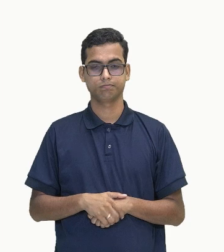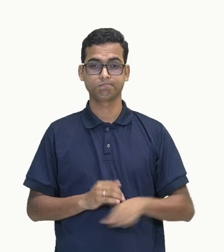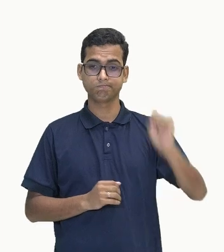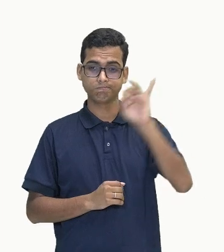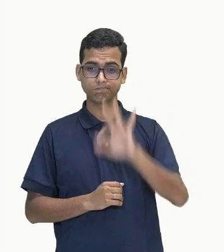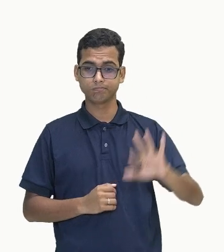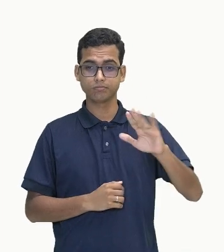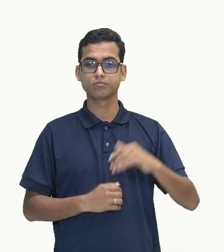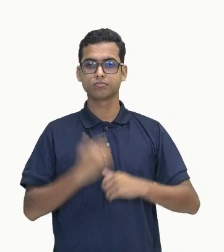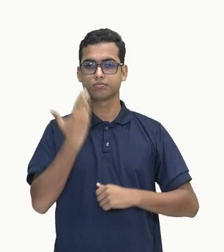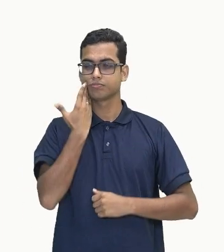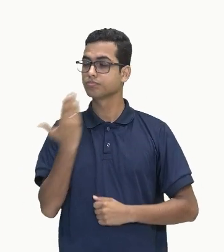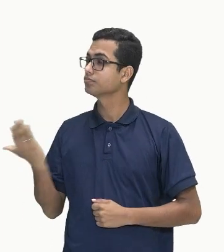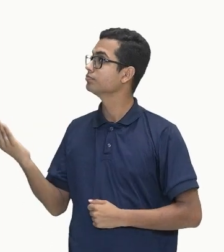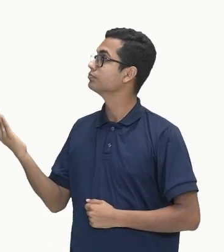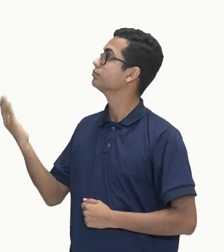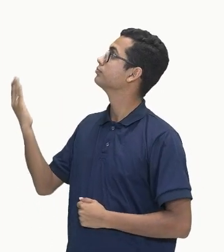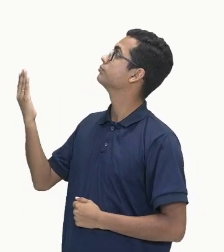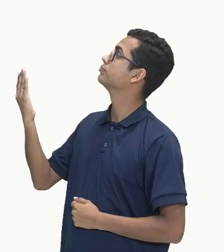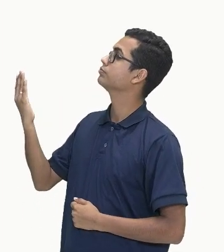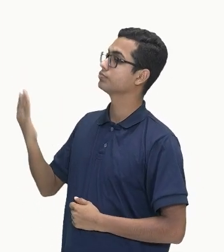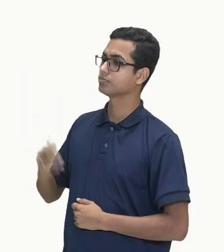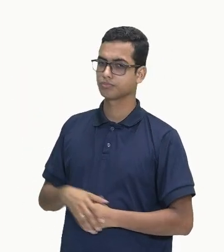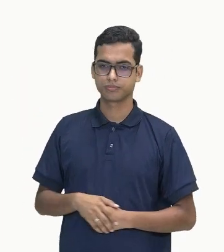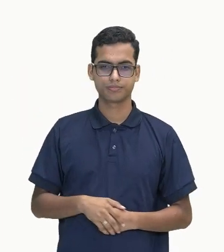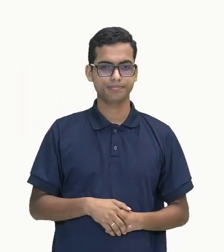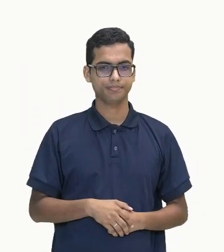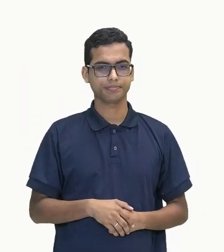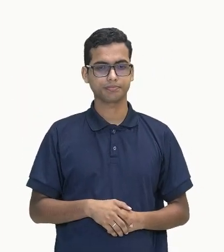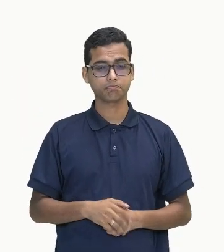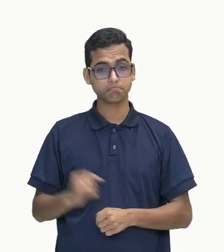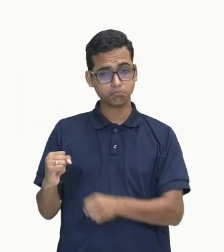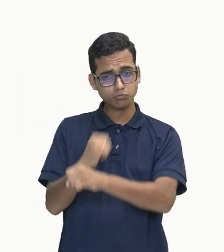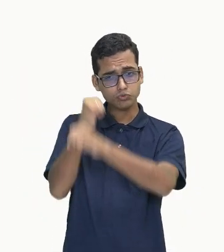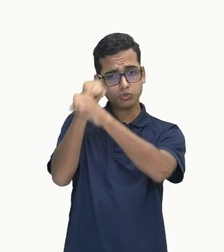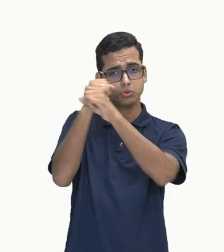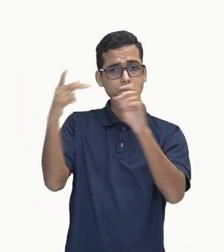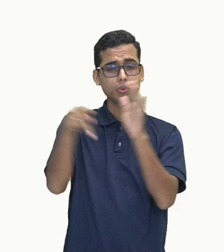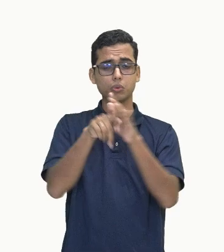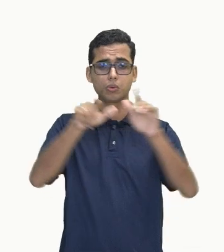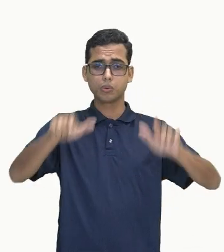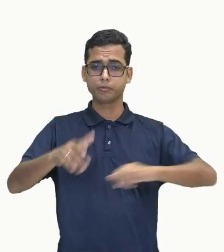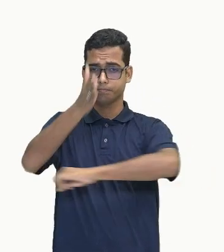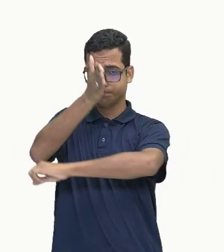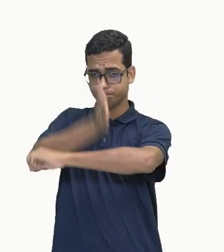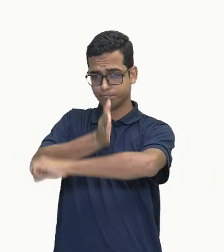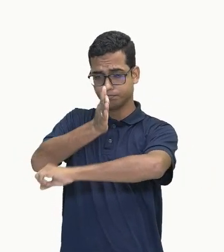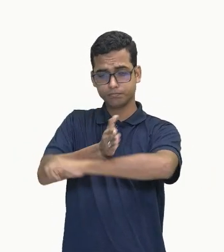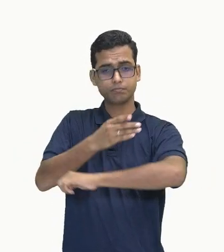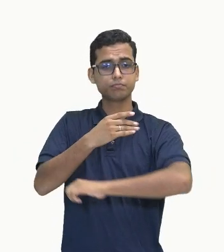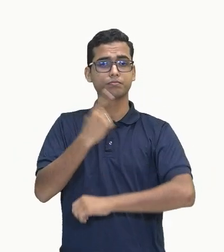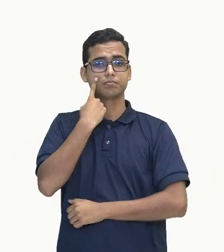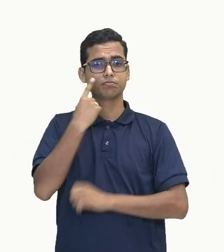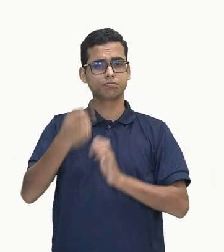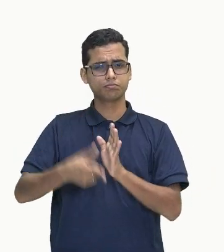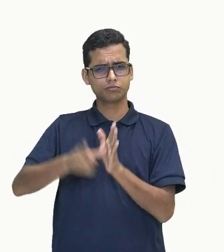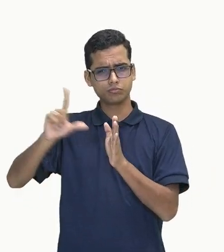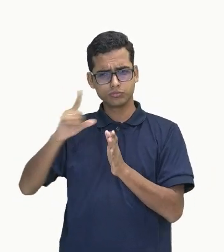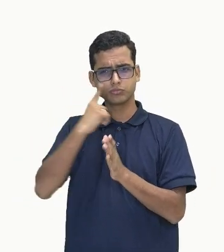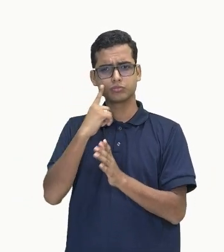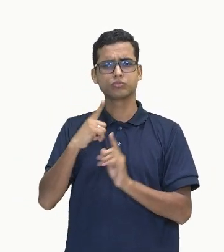né, as construções dessa Idade Média, assim como nós verificamos também ali anteriormente, né, em